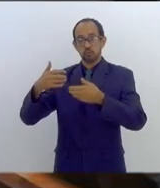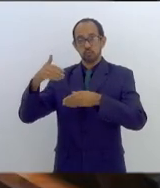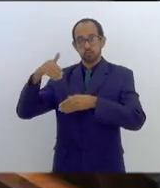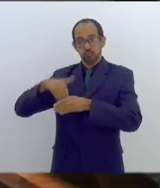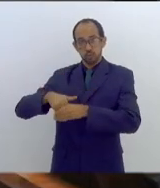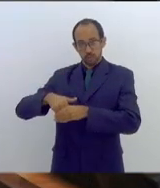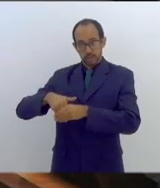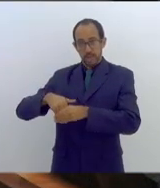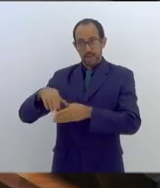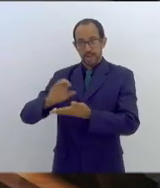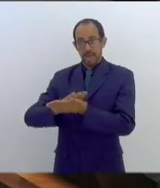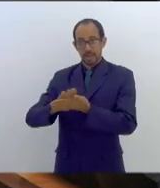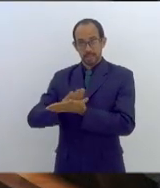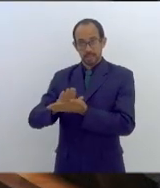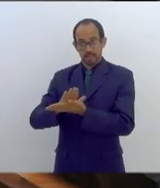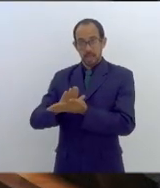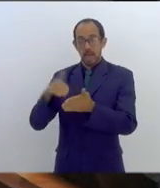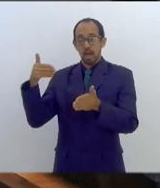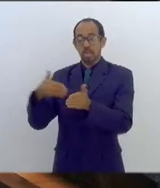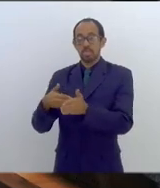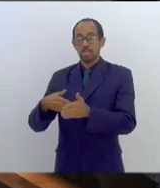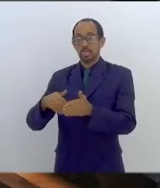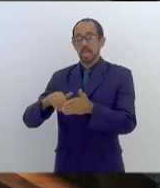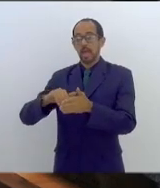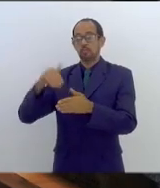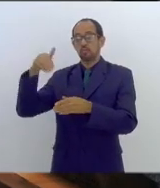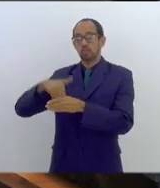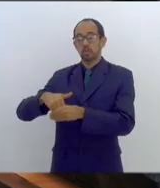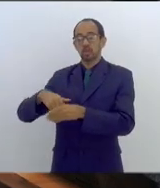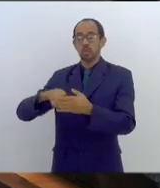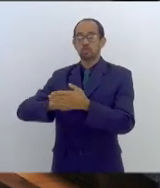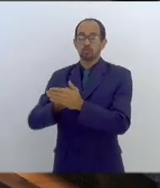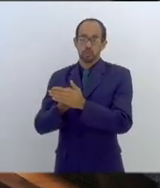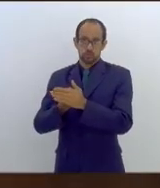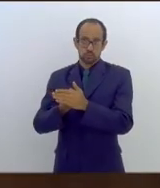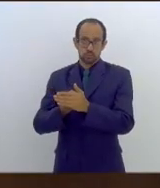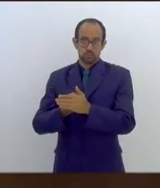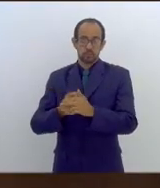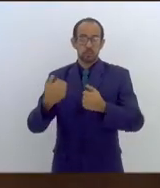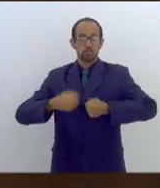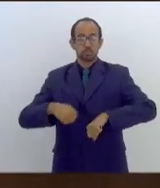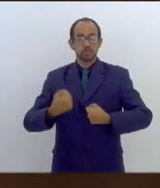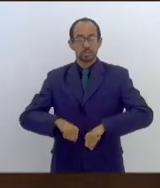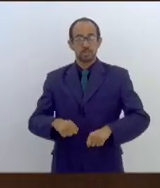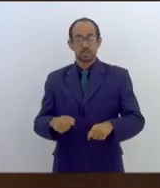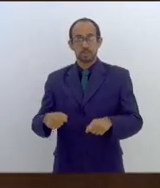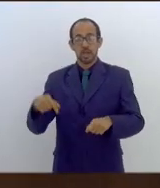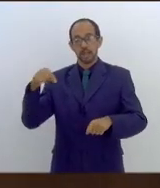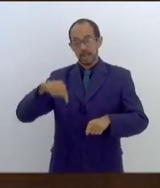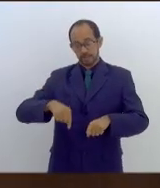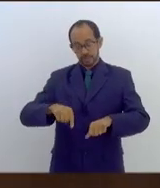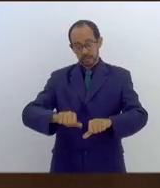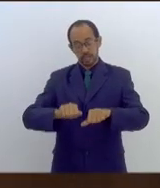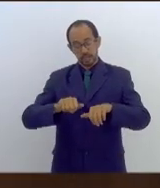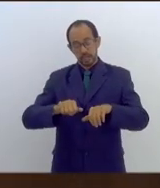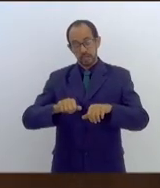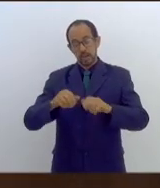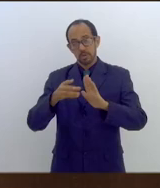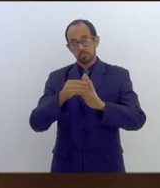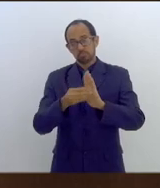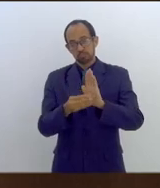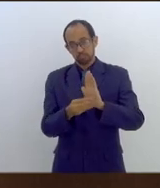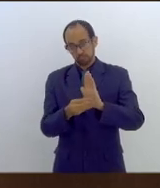votados. Bom, e o que é que tem que funcionar aqui? O que é que tem que vir à pauta? Tem que vir